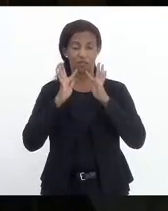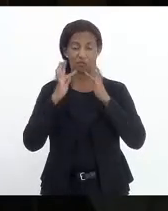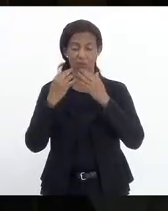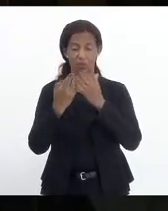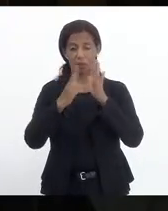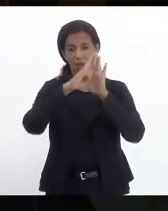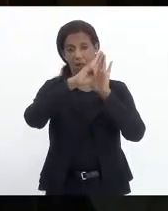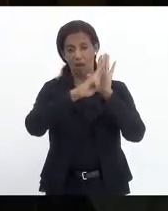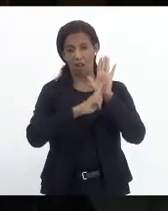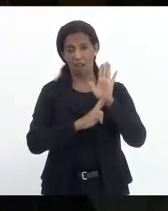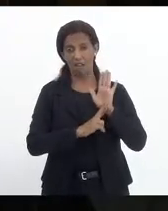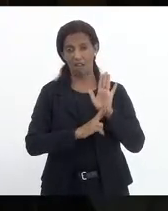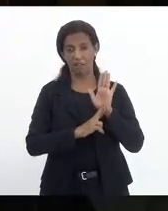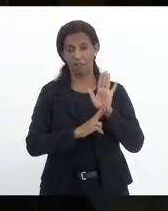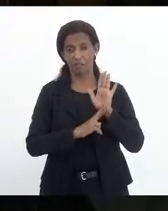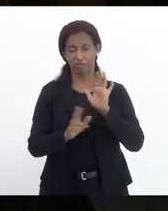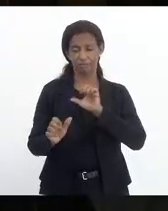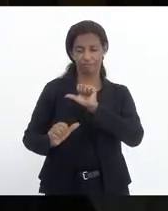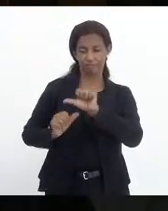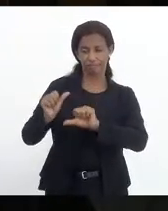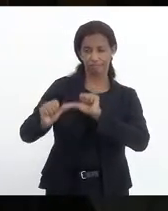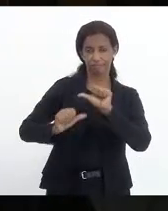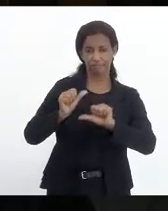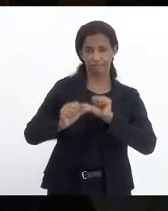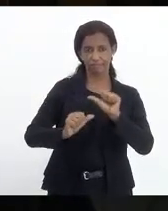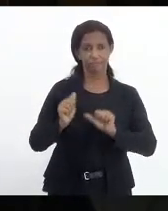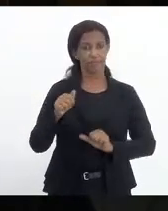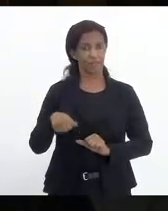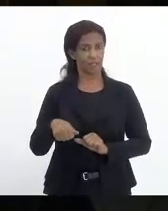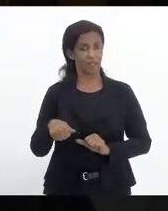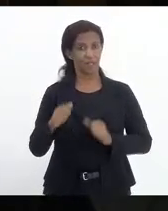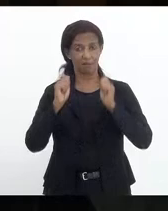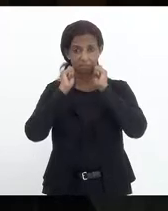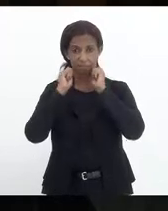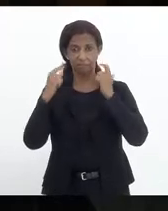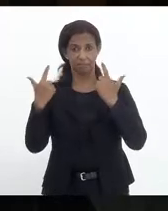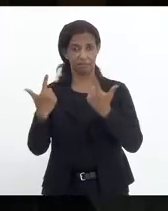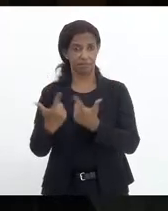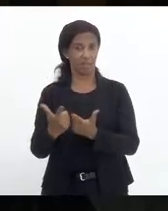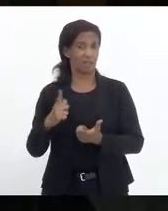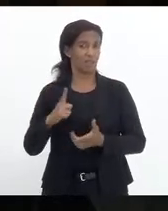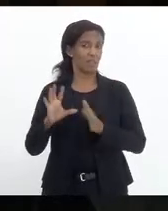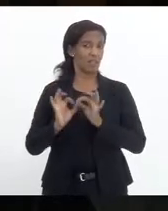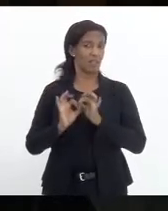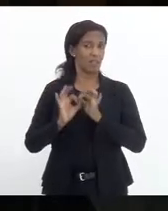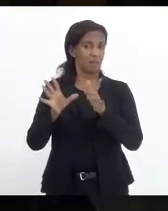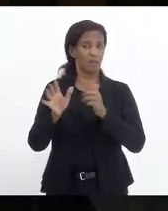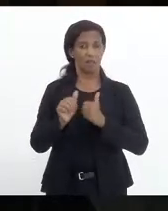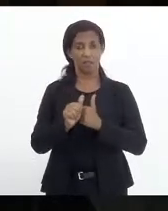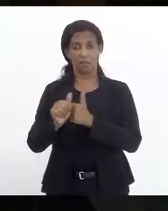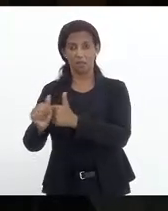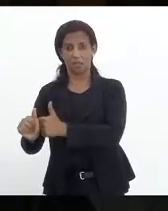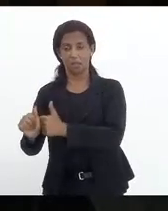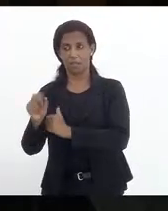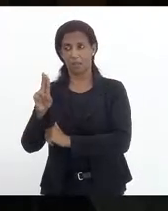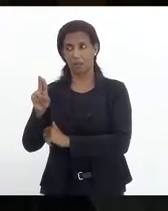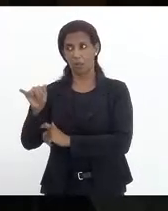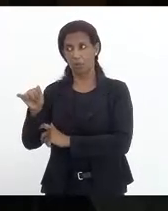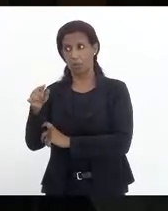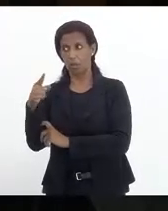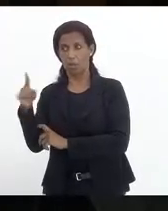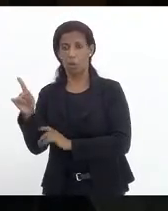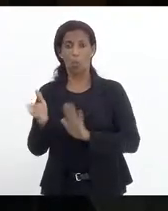regras de transição que o Parlamento Fluminense Tem liberdade de seguir a da União